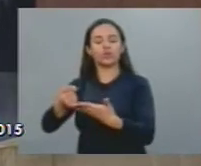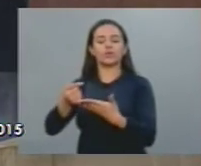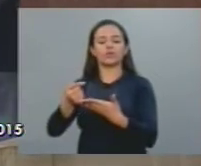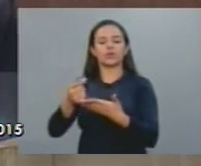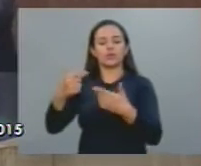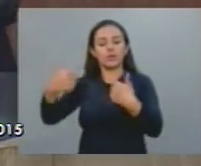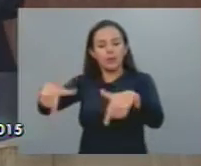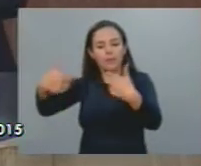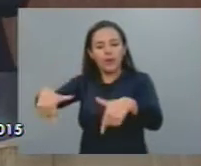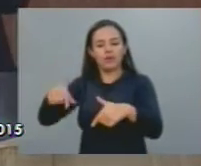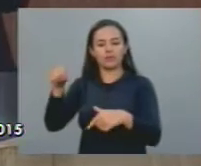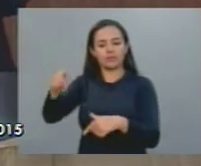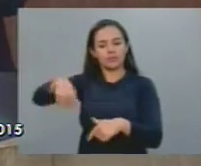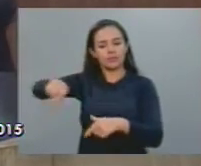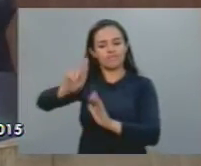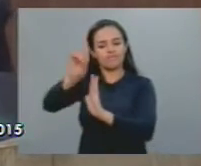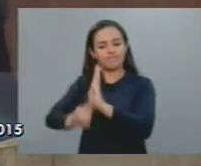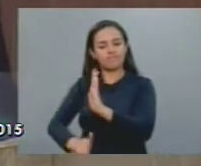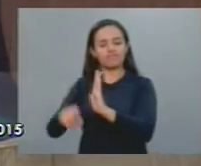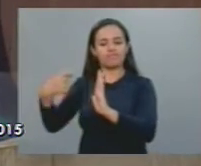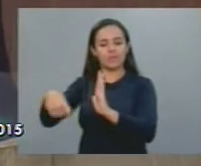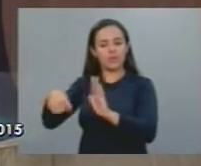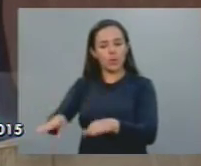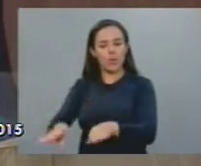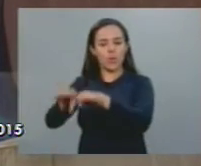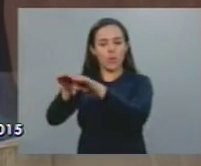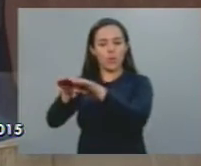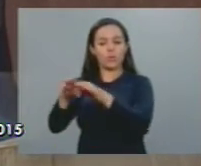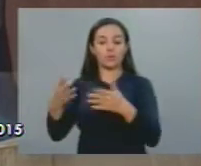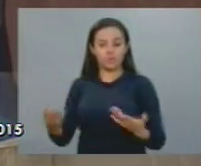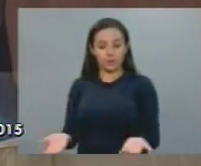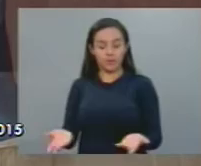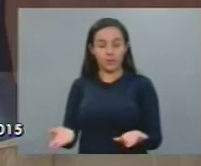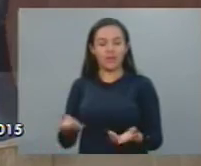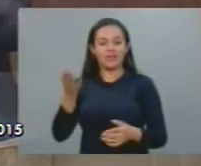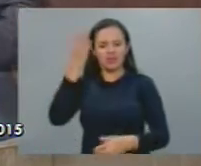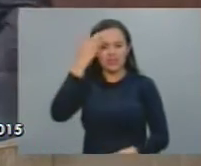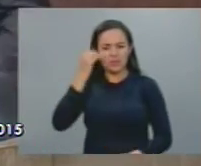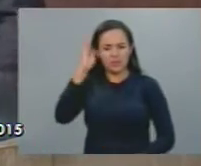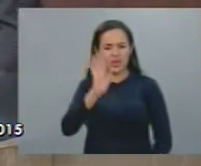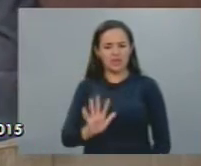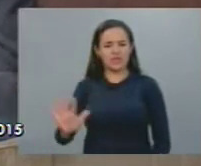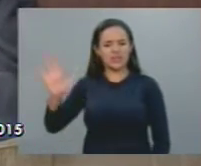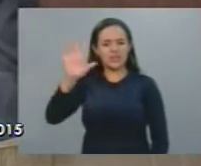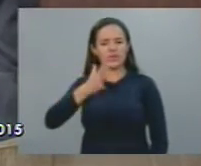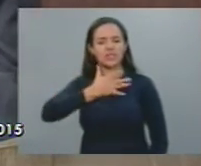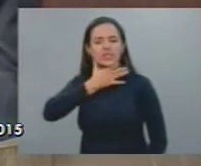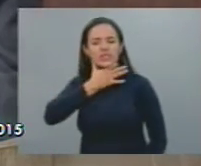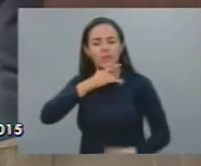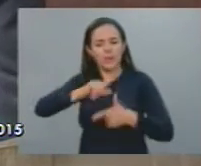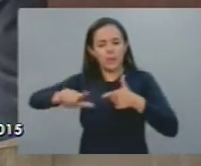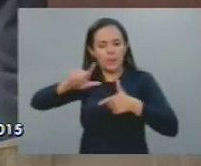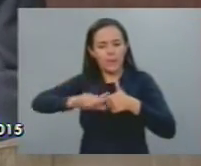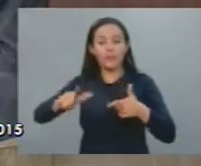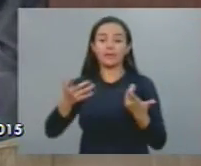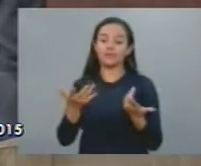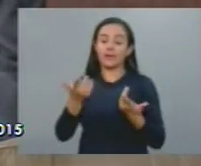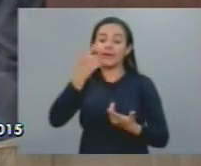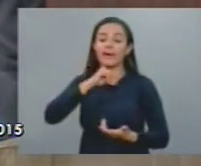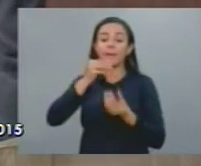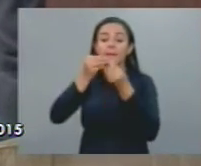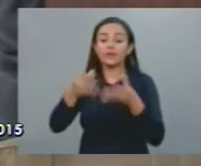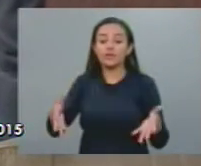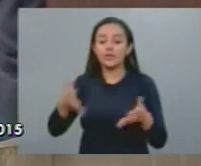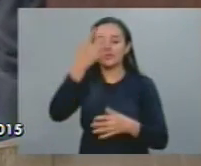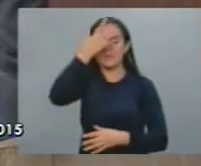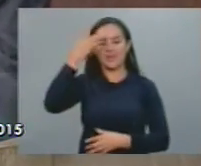vozes, porque, sobretudo, quem está pagando a conta é o trabalhador e a trabalhadora, seja pela